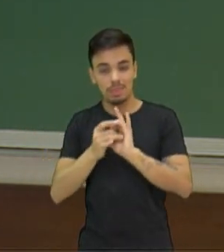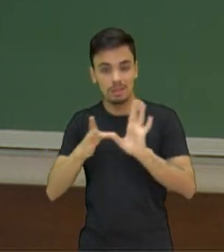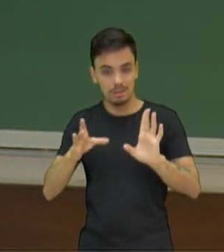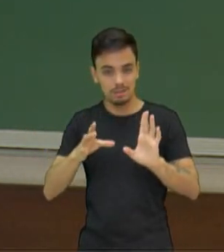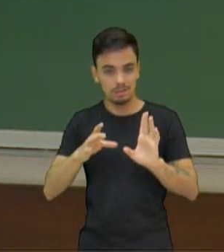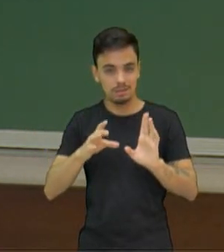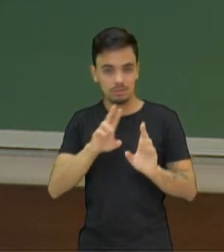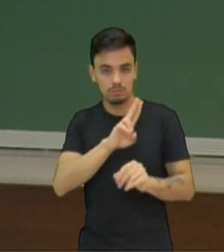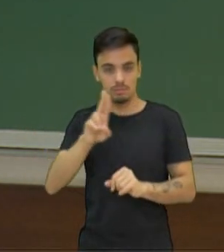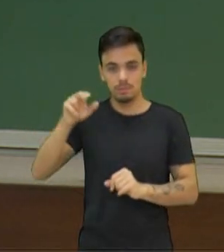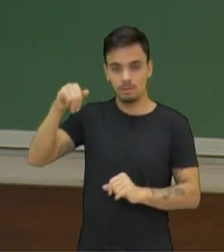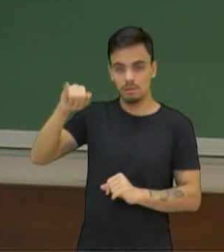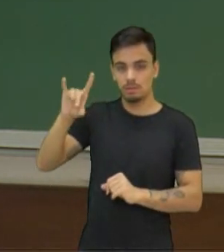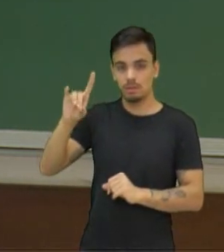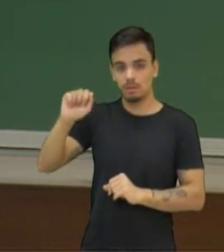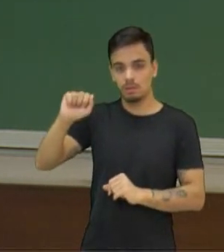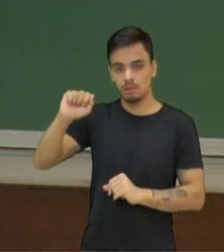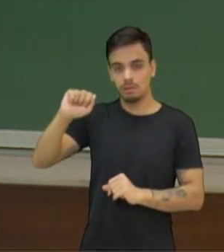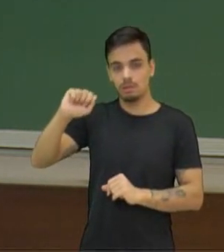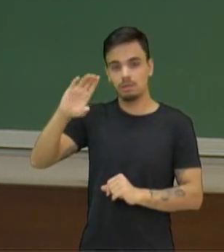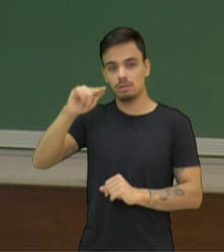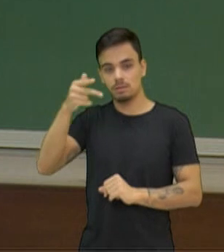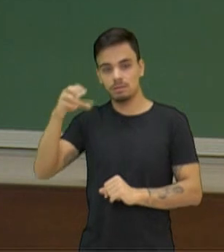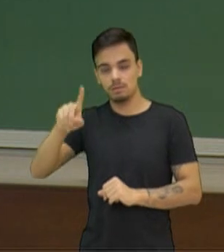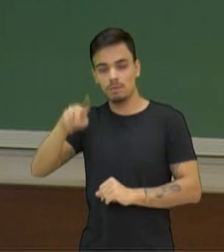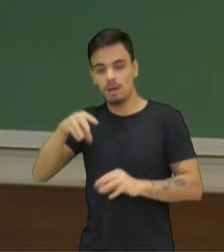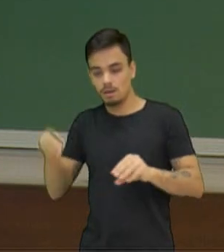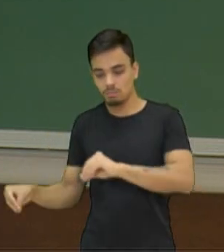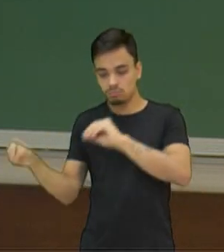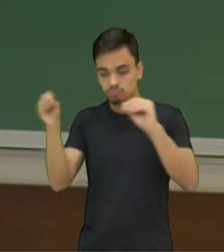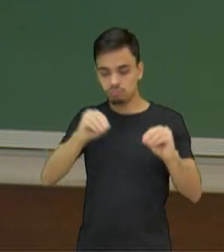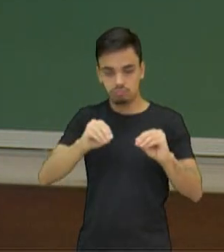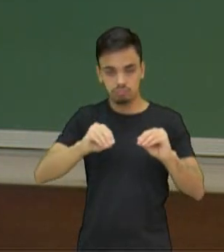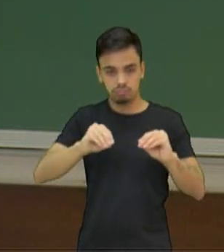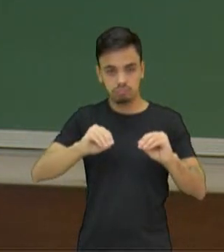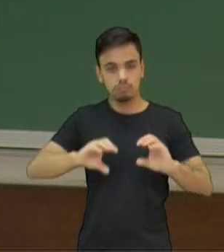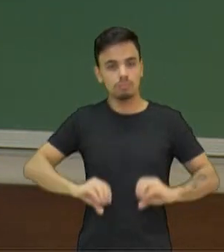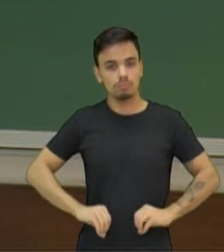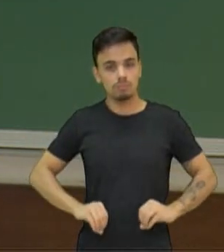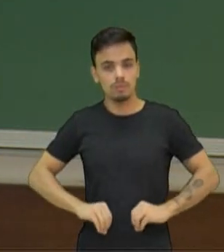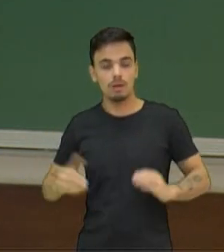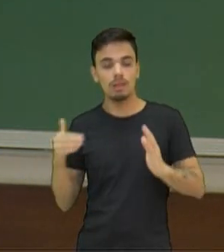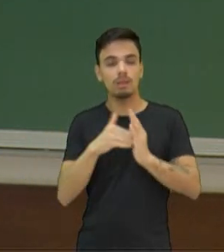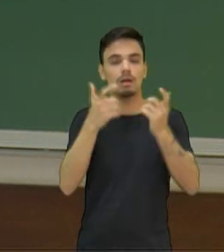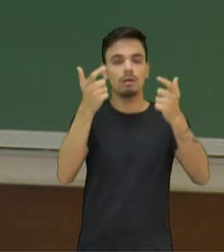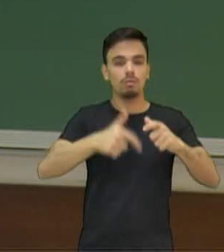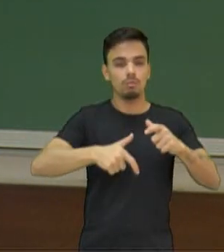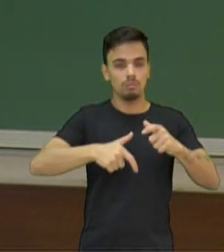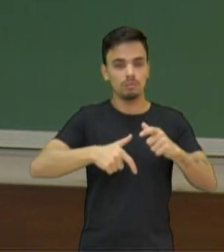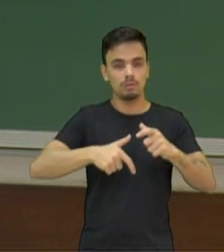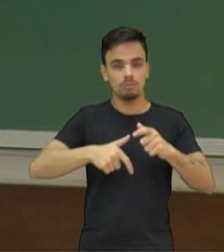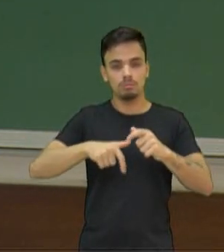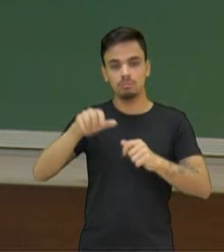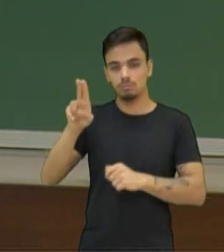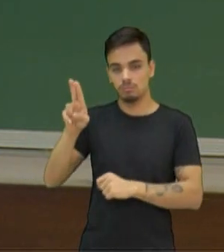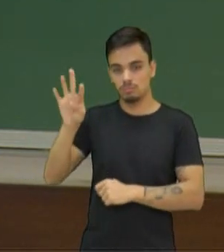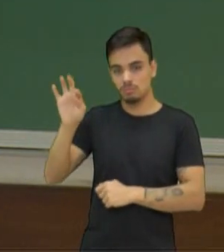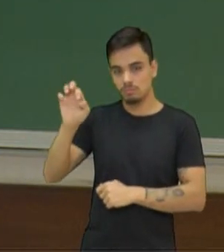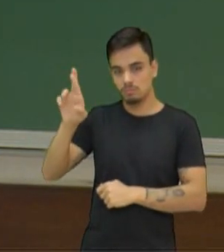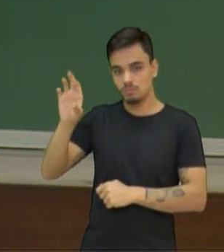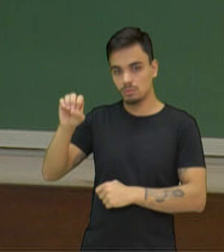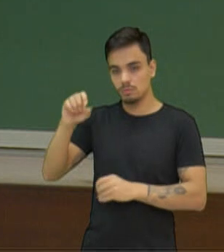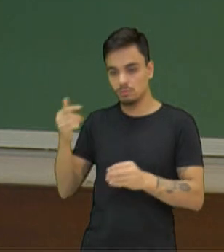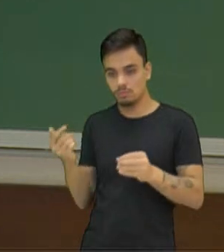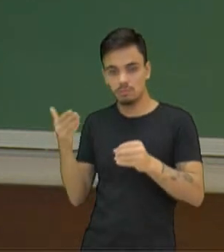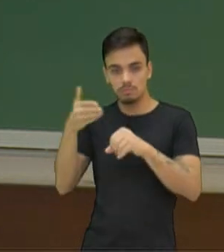de nidação, que é a migração do óvulo fecundado até o útero aqui, onde ele vai se